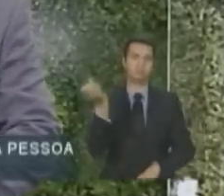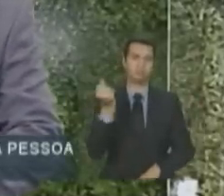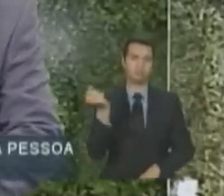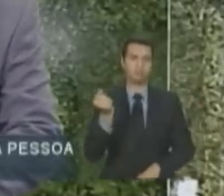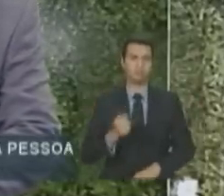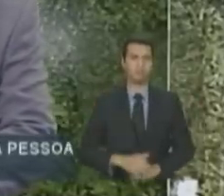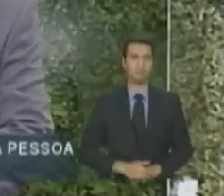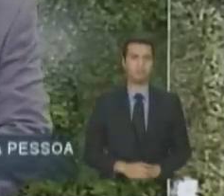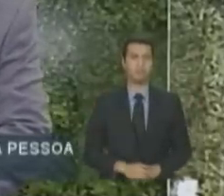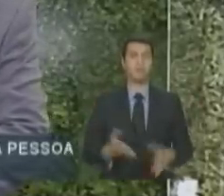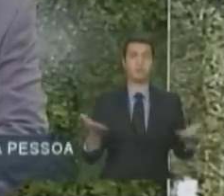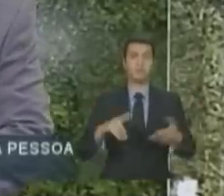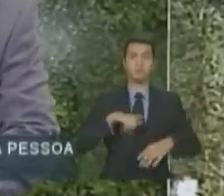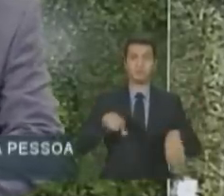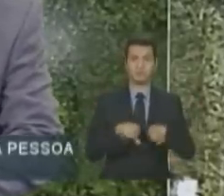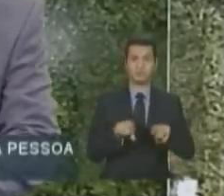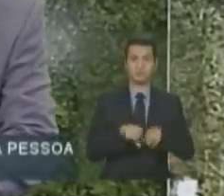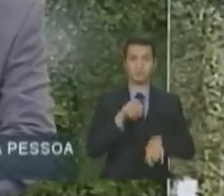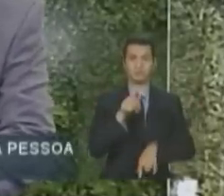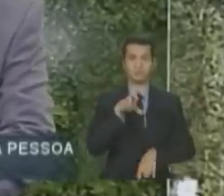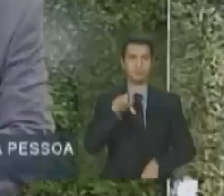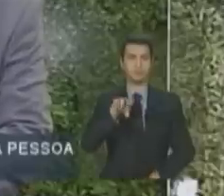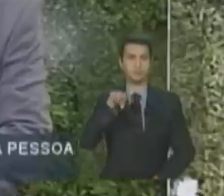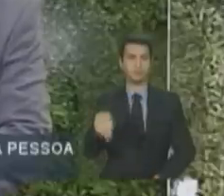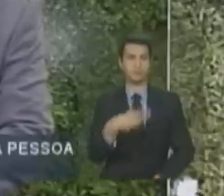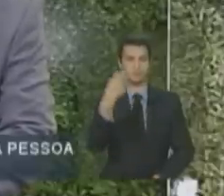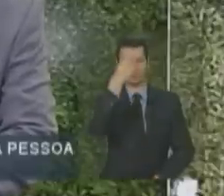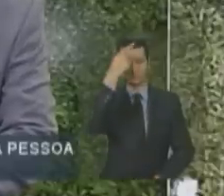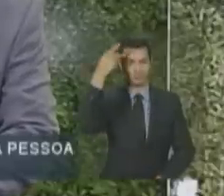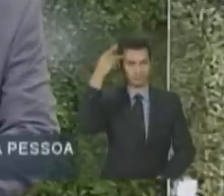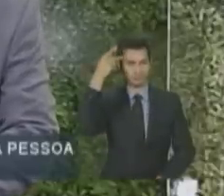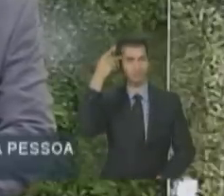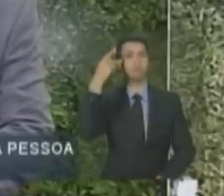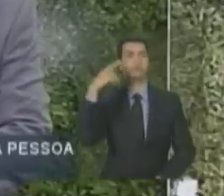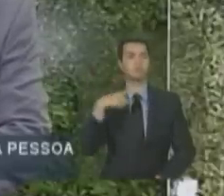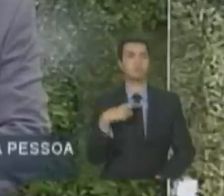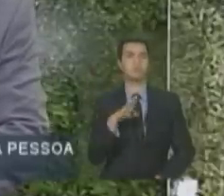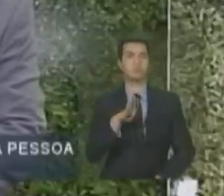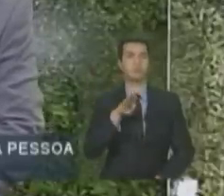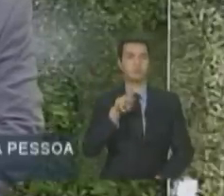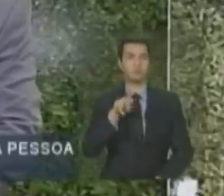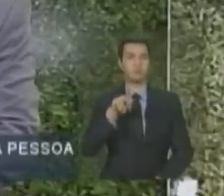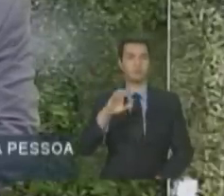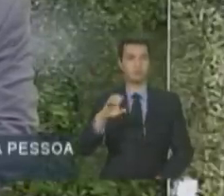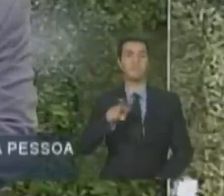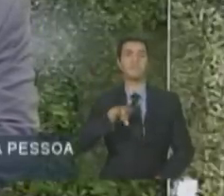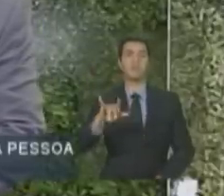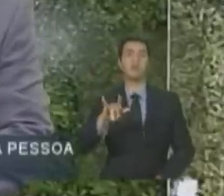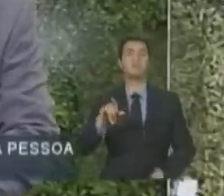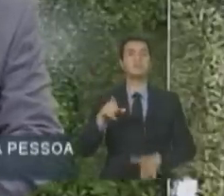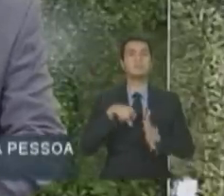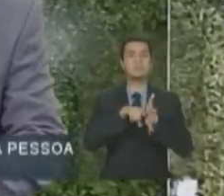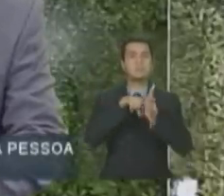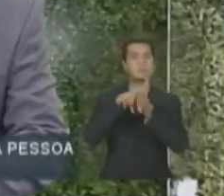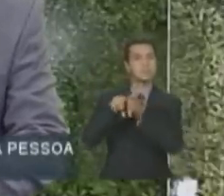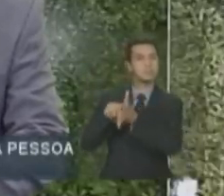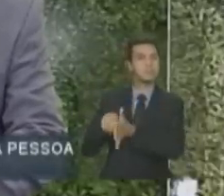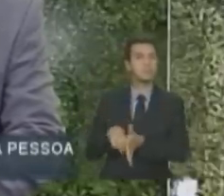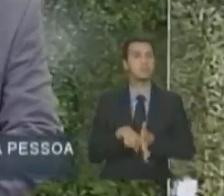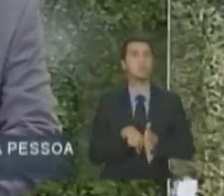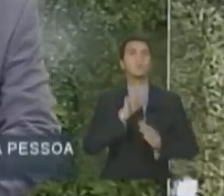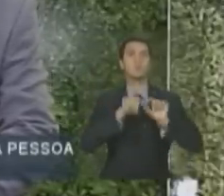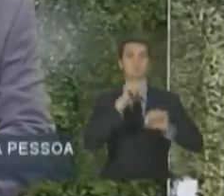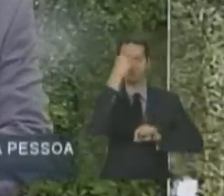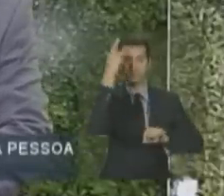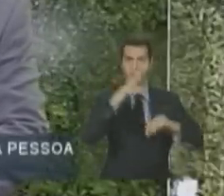mil beneficiários do benefício de prestação continuada. Essa busca ativa será feita pelos técnicos da assistência social